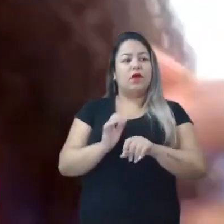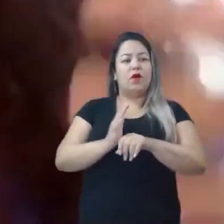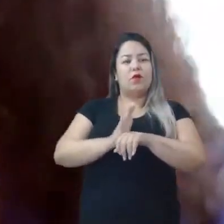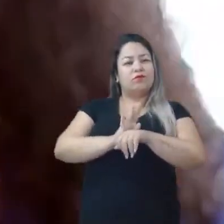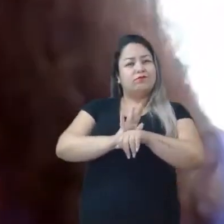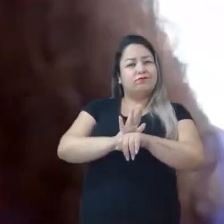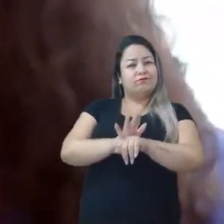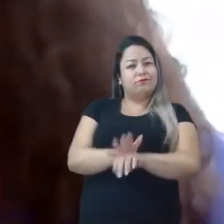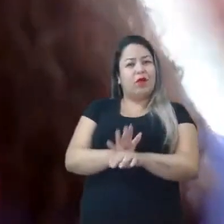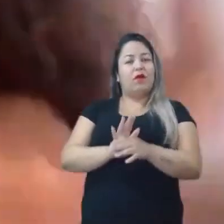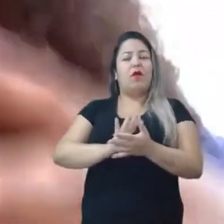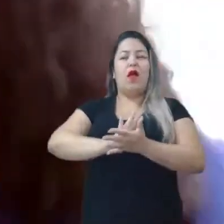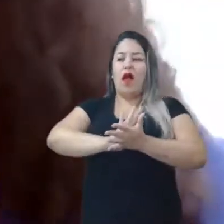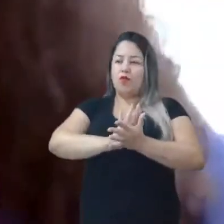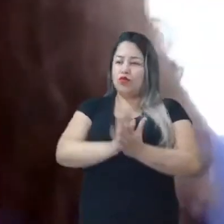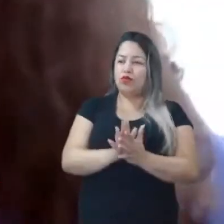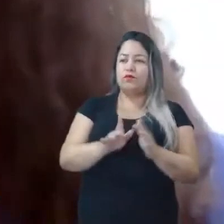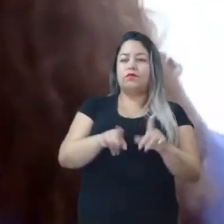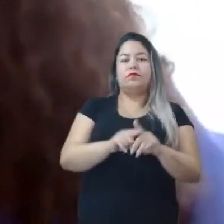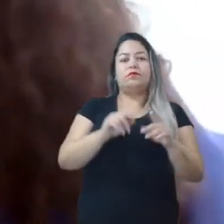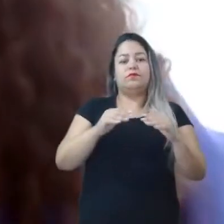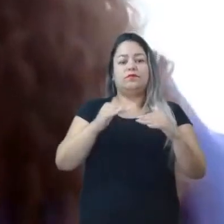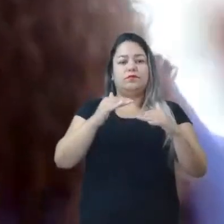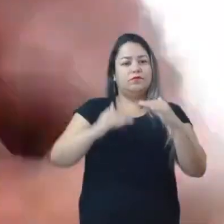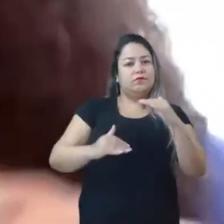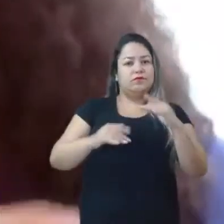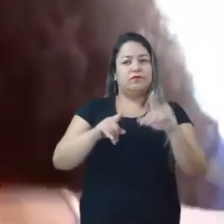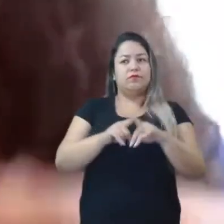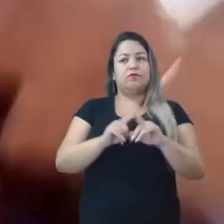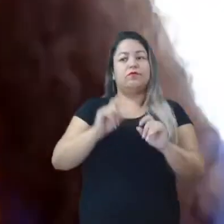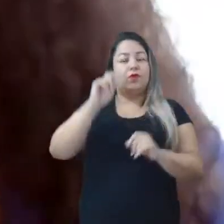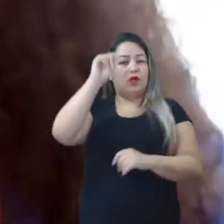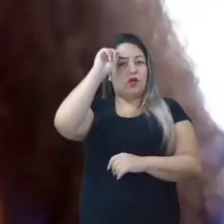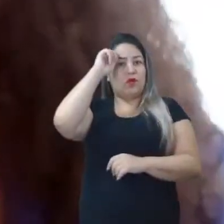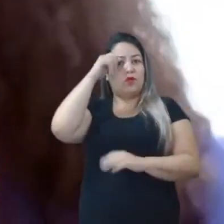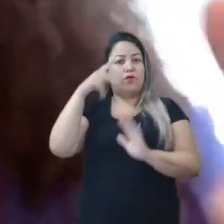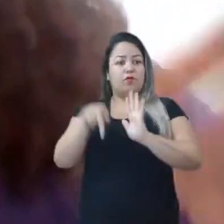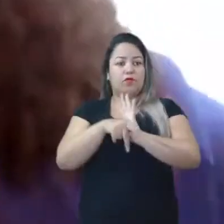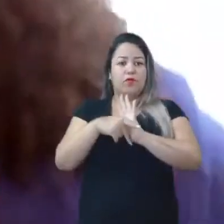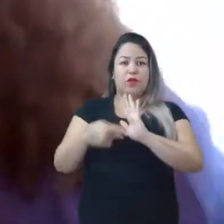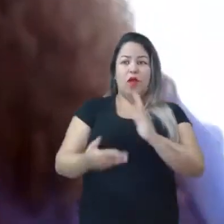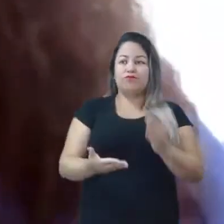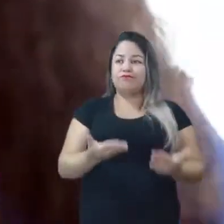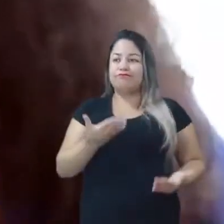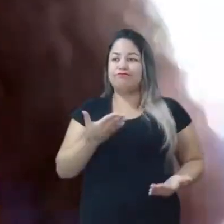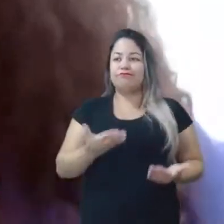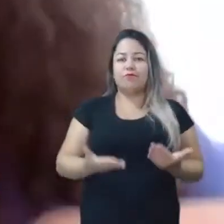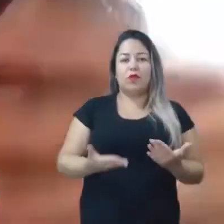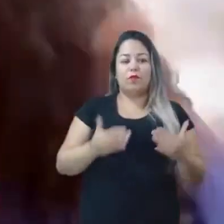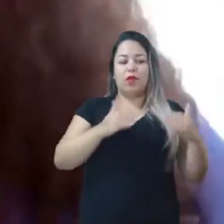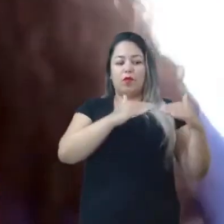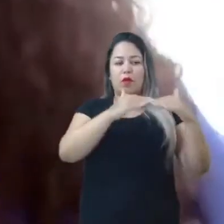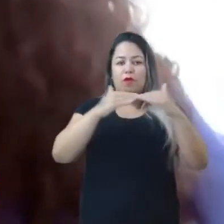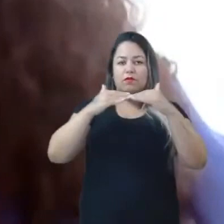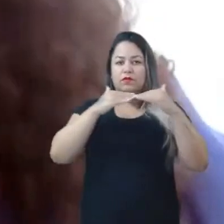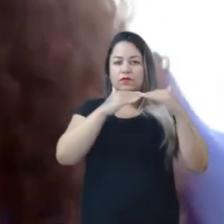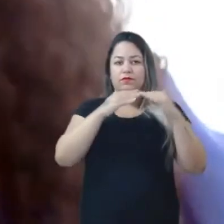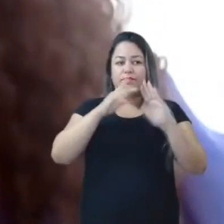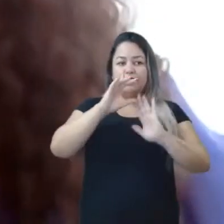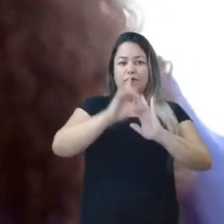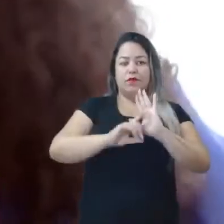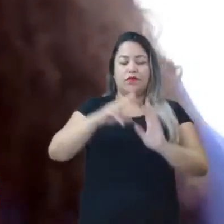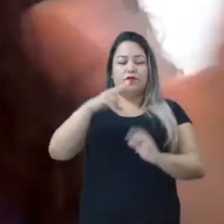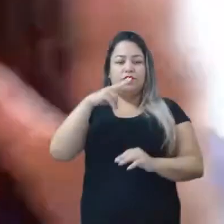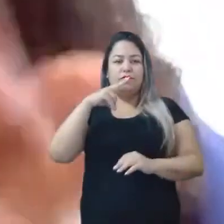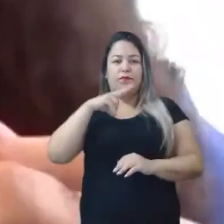são de forma adequada para lidar com as desigualdades raciais, o próprio desequilíbrio entre o que é igualdade e os direitos